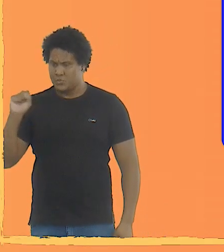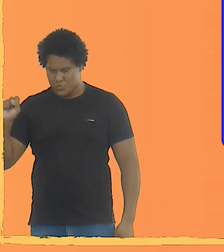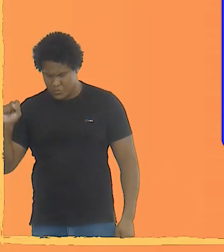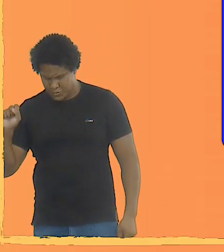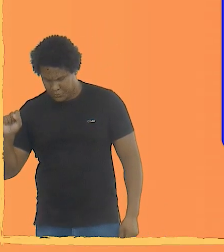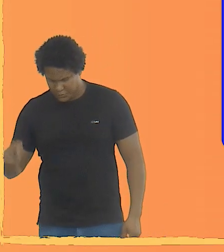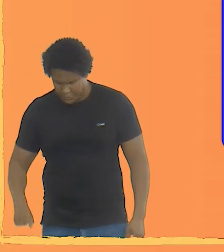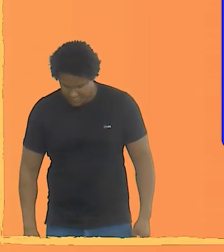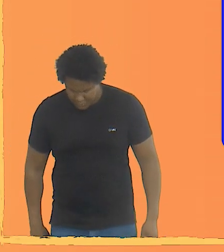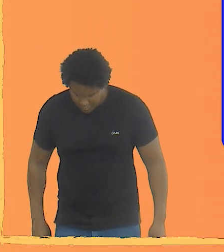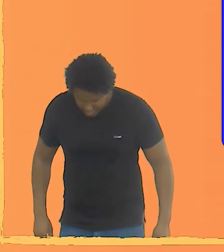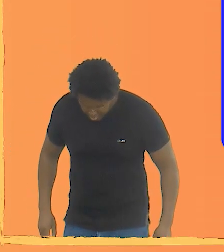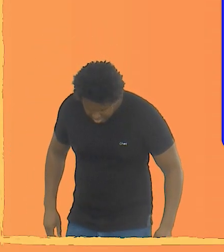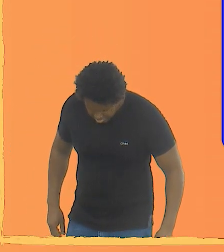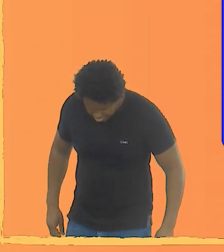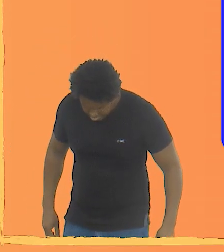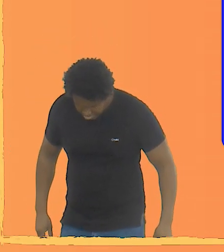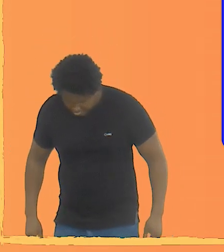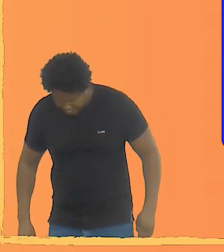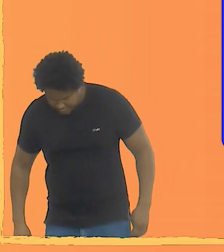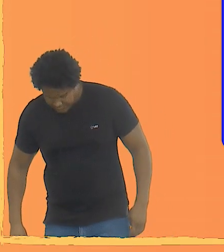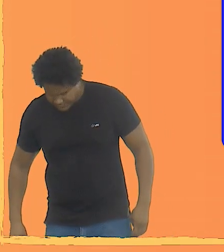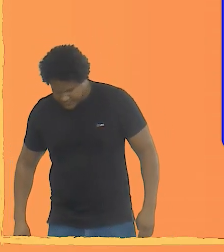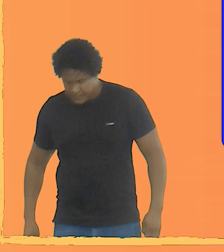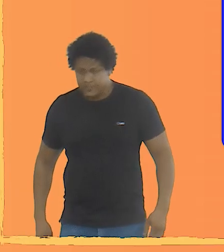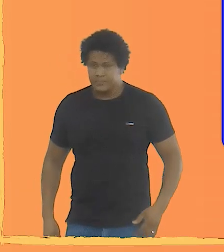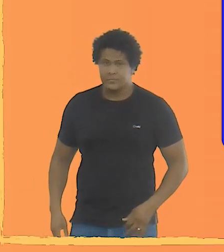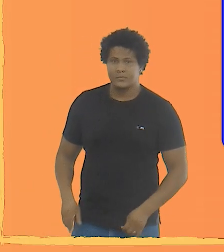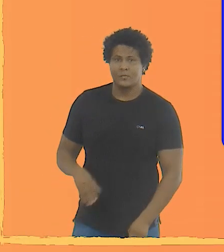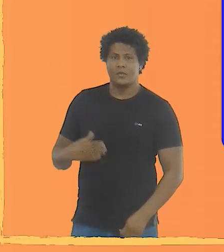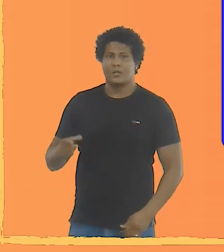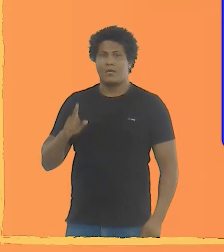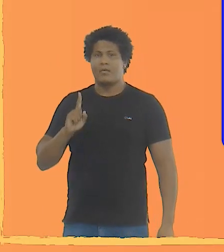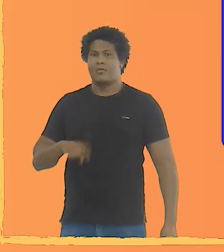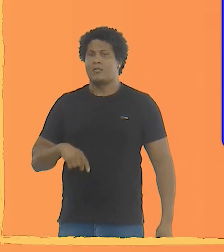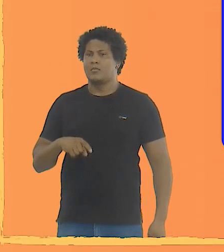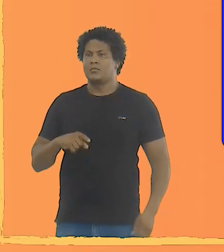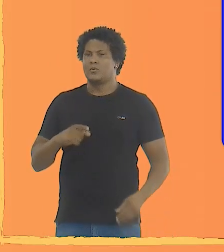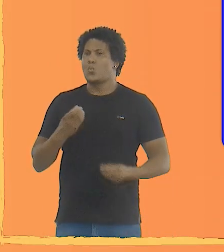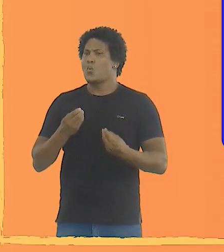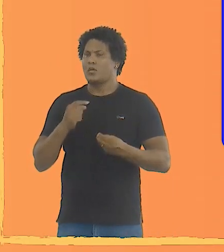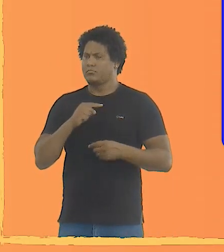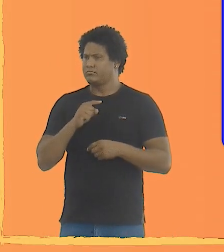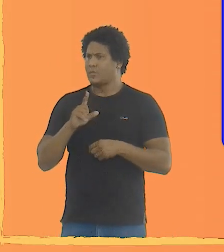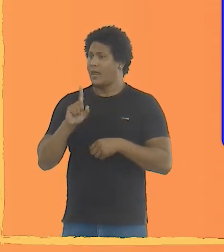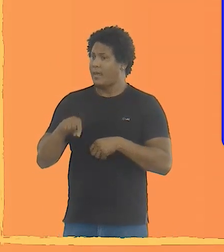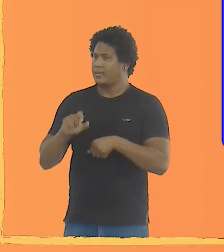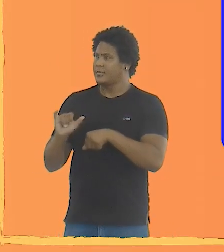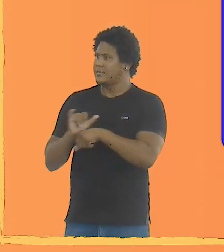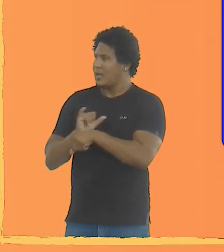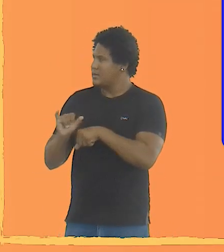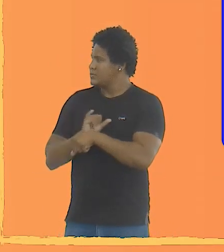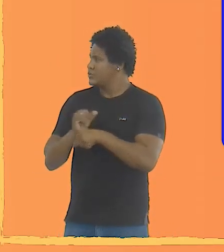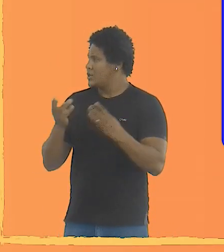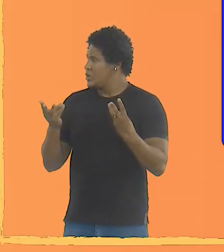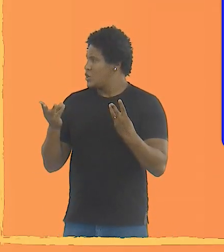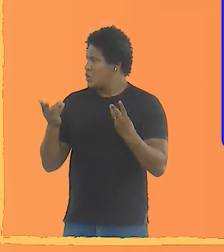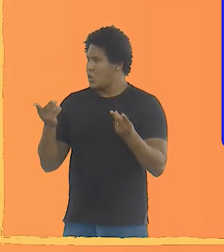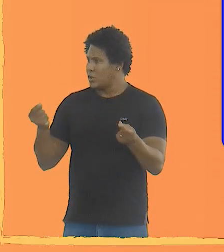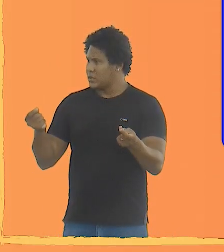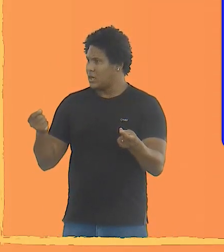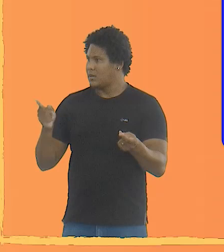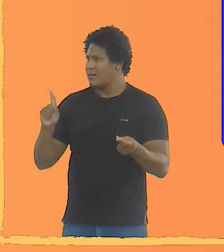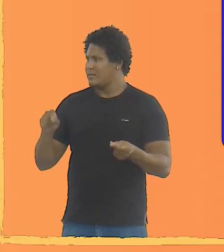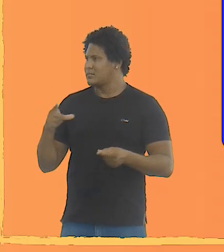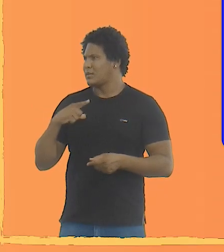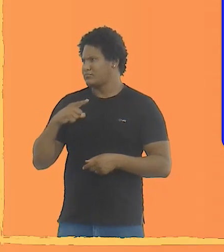Tudo bem? Então, isso que a gente acabou de mostrar para vocês é uma técnica de contagem dentro de várias outras técnicas que